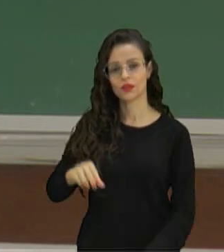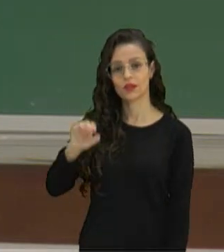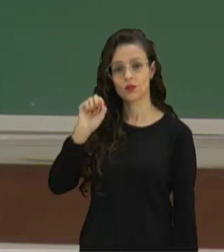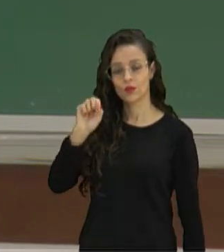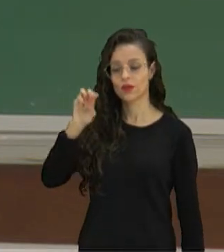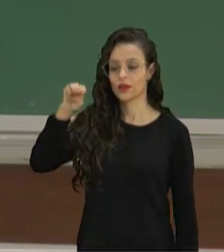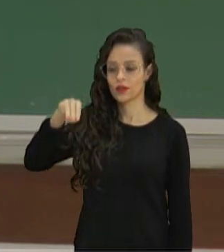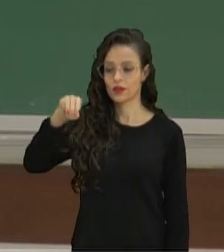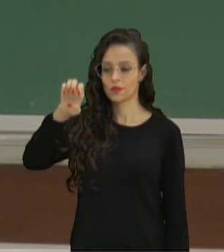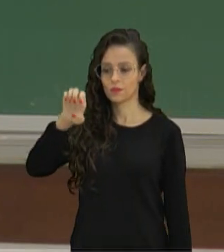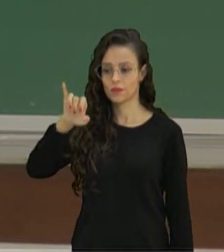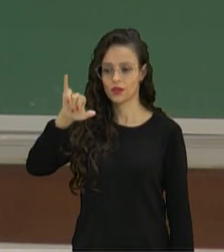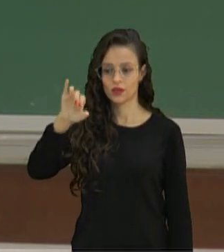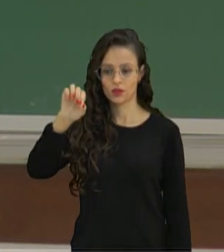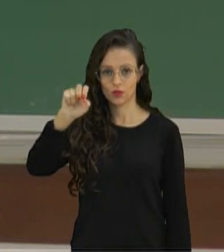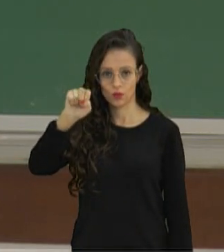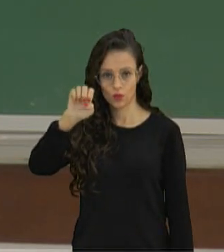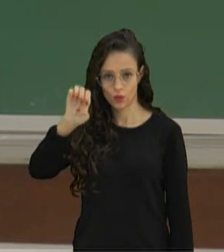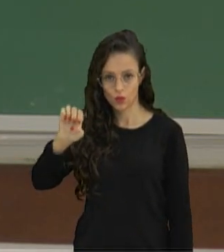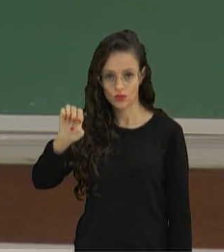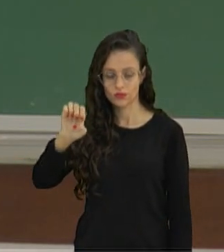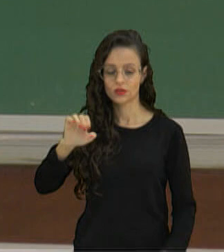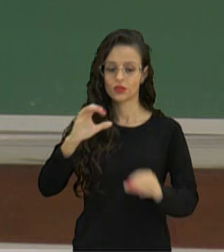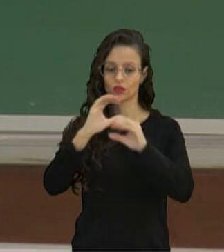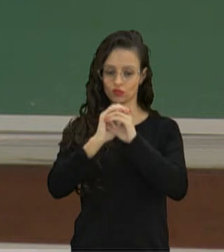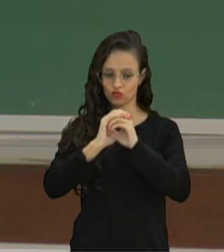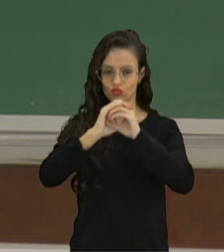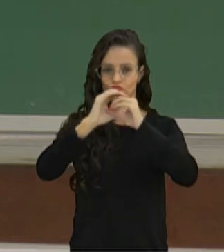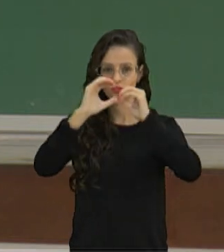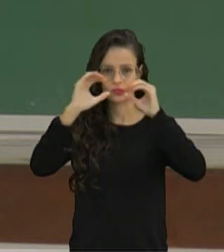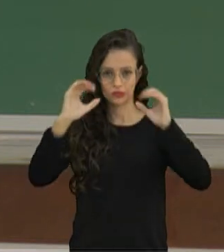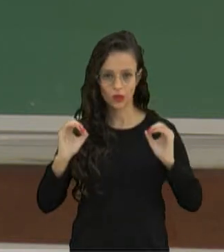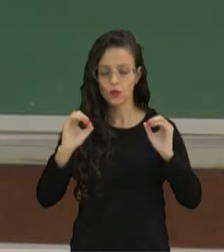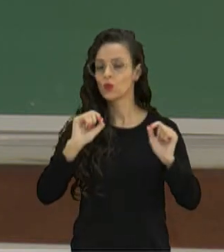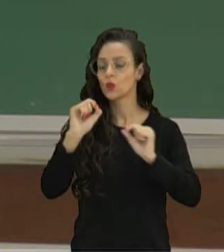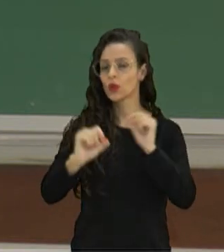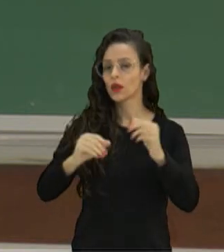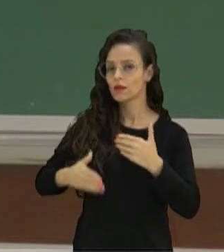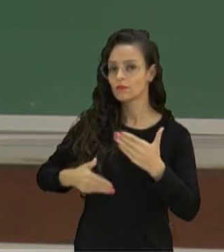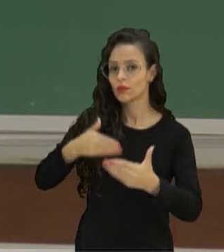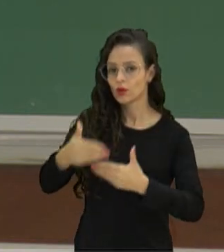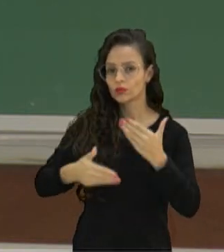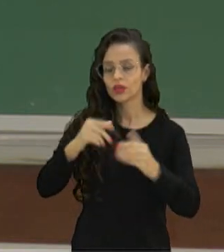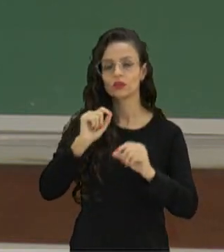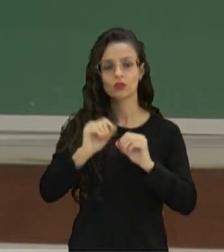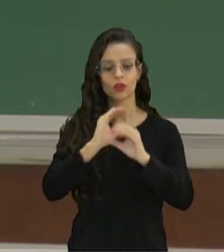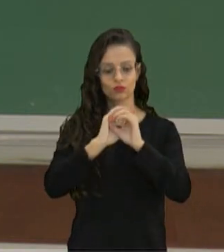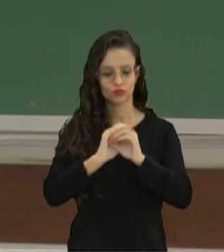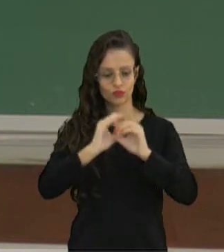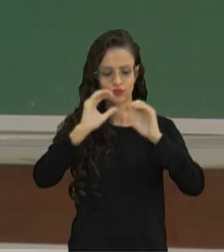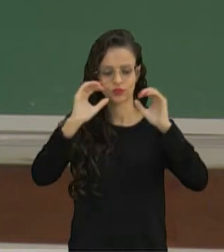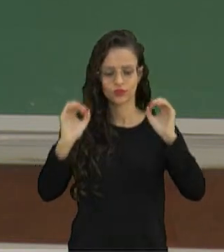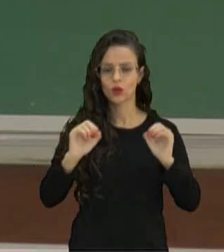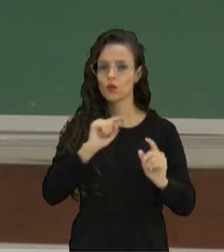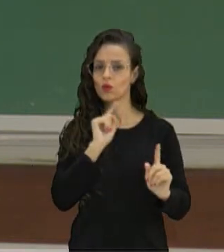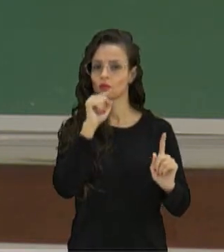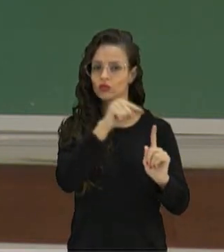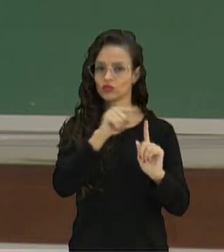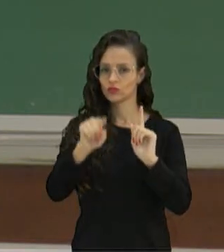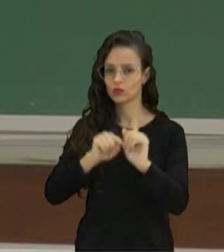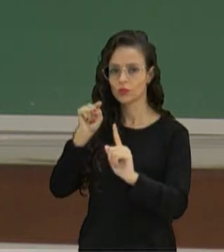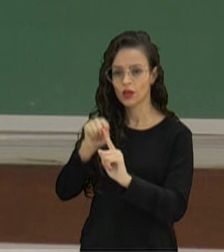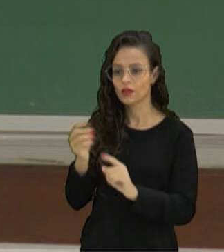meiose, esse processo de divisão celular, é o processo de divisão cuja finalidade é